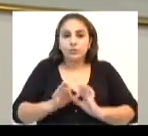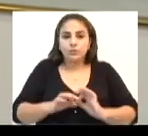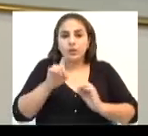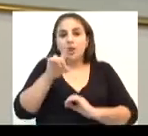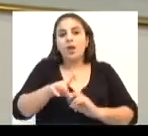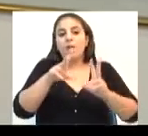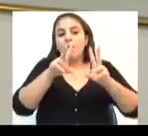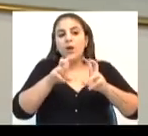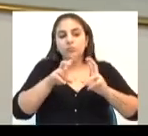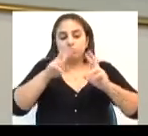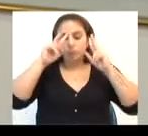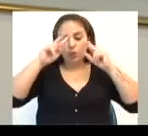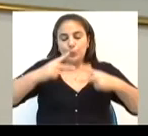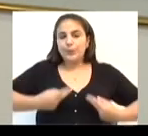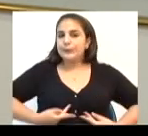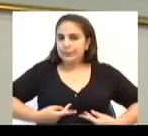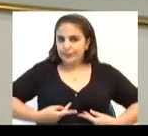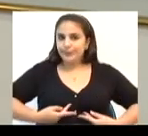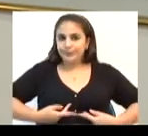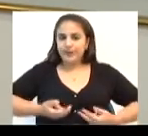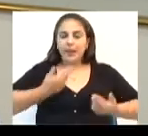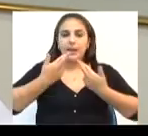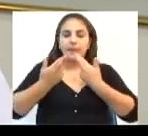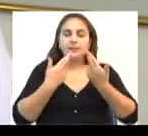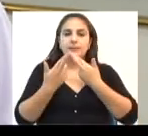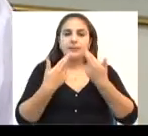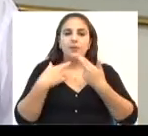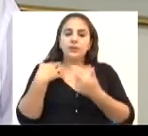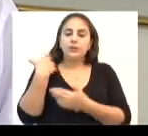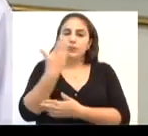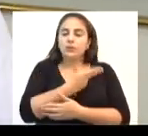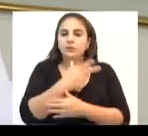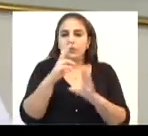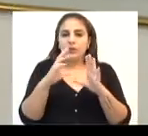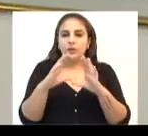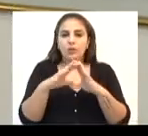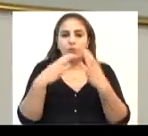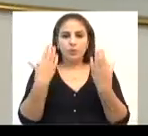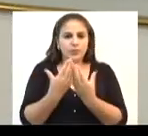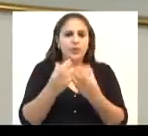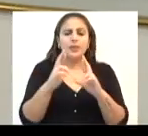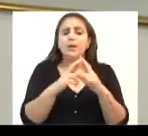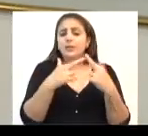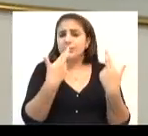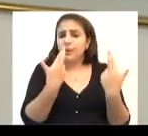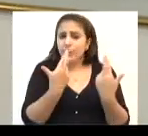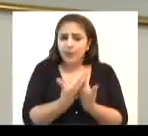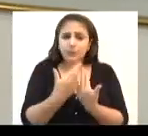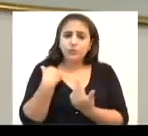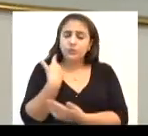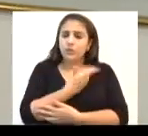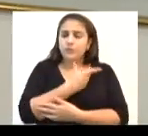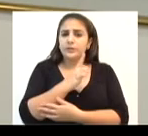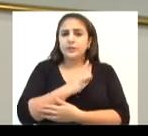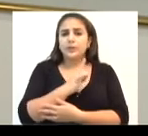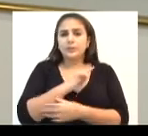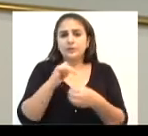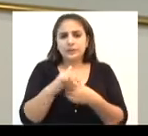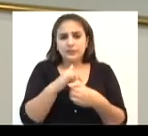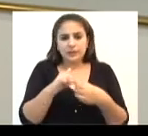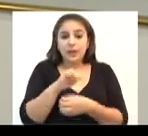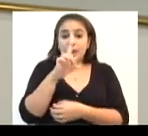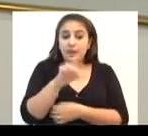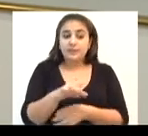questão de humanismo perante a nossa comunidade aqui de restaurantes que temos aqui na nossa cidade. Essa norma